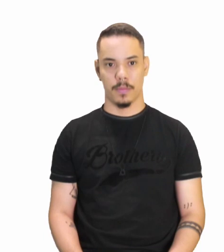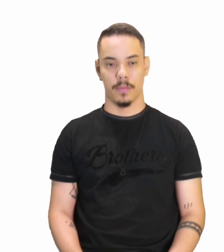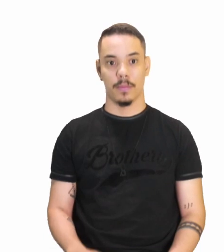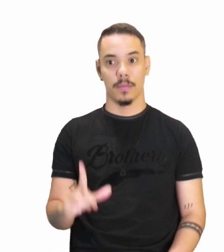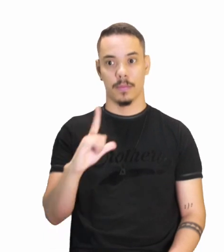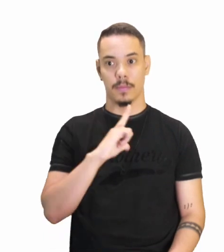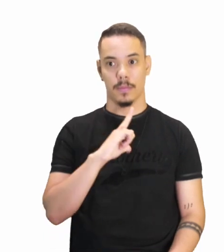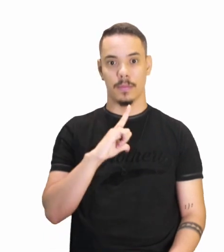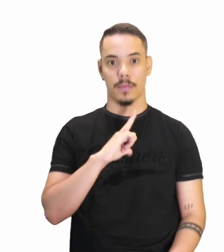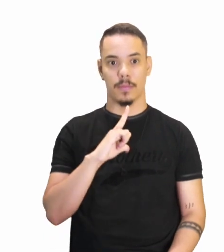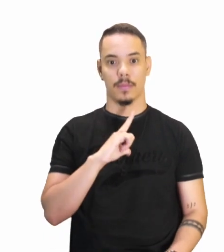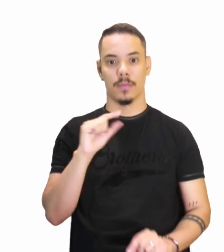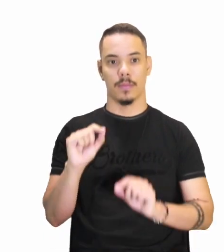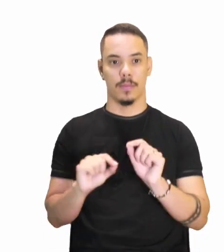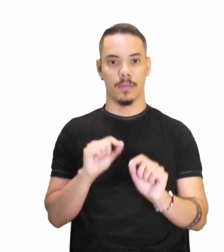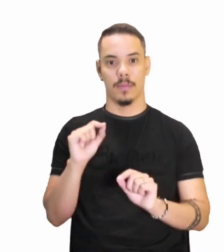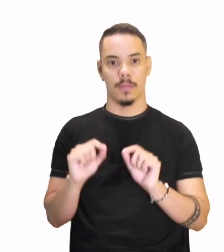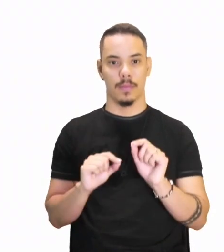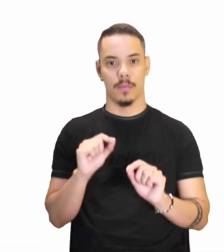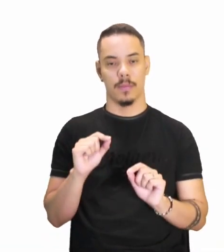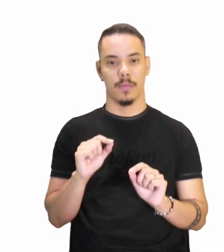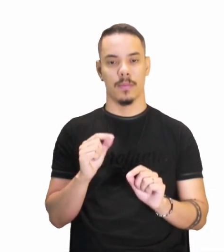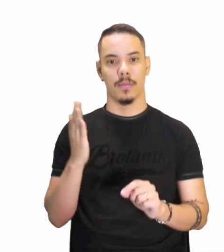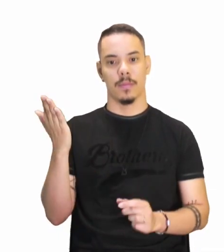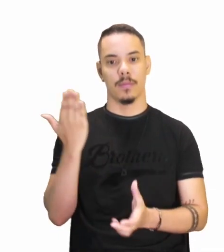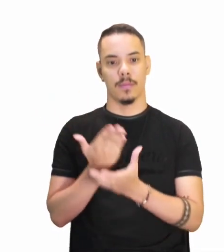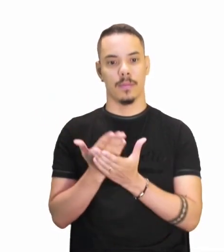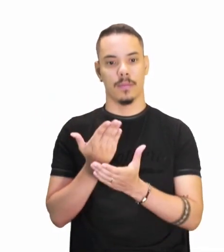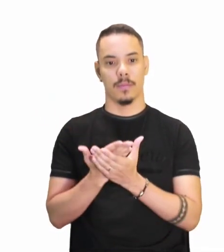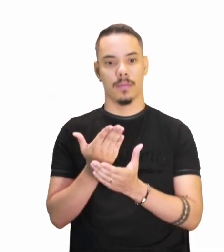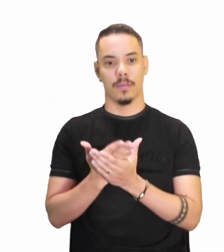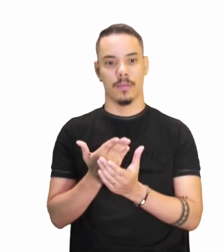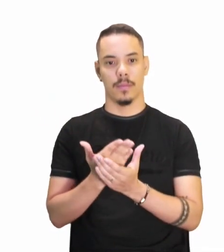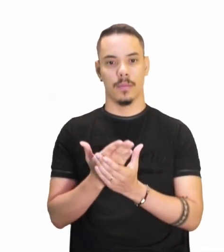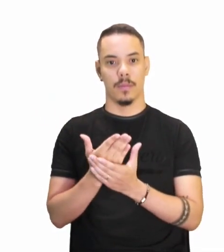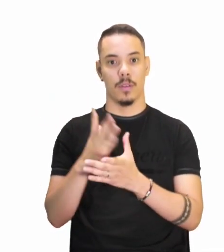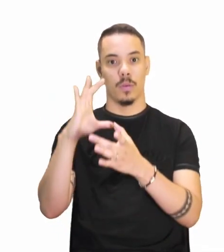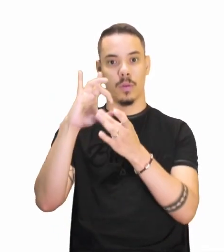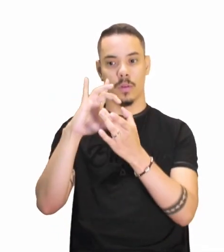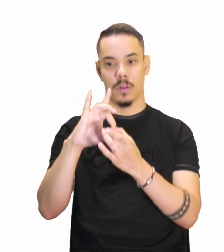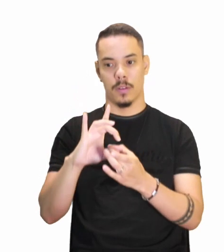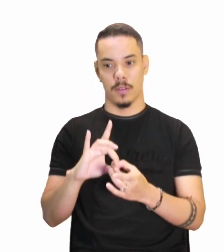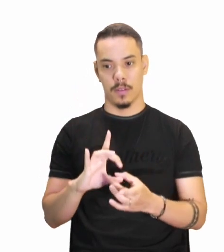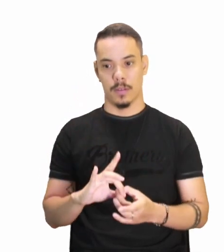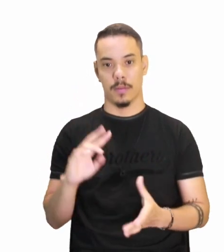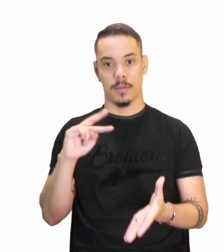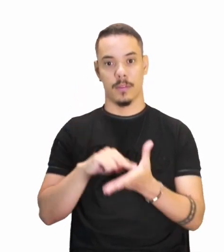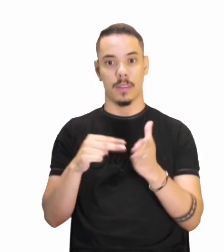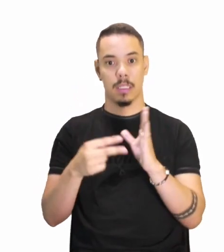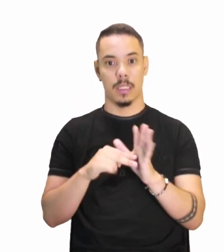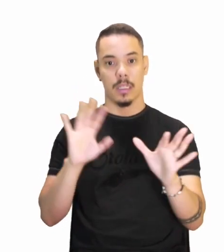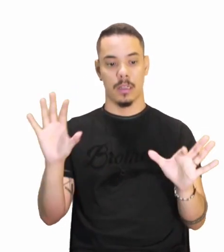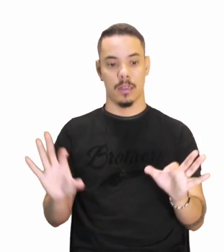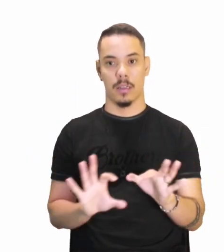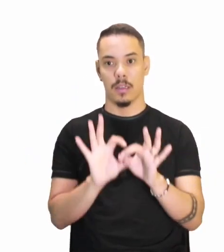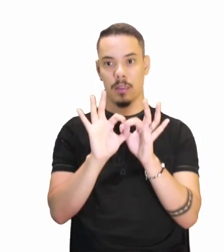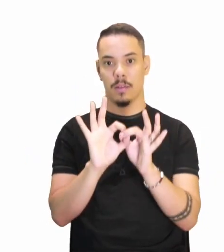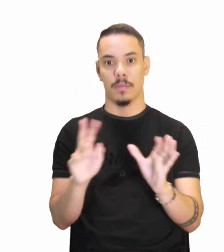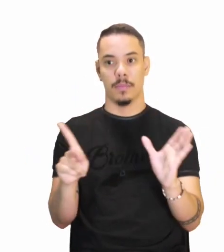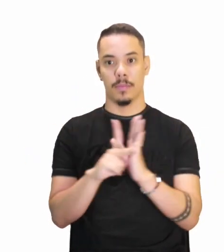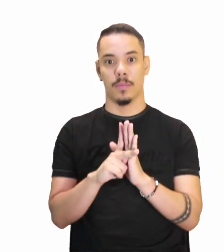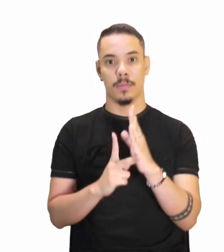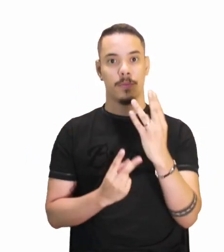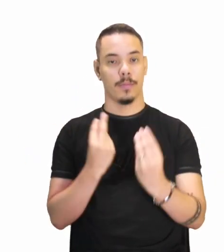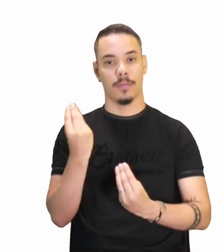temos aqui o seguinte né a coesão é a ligação entre